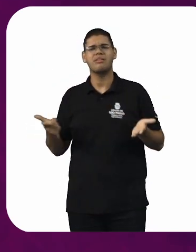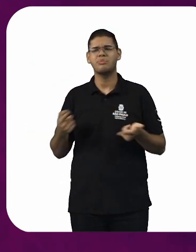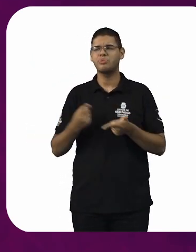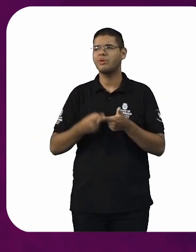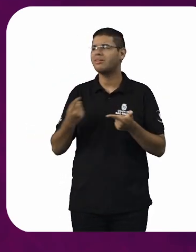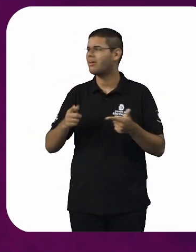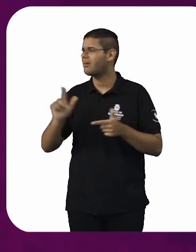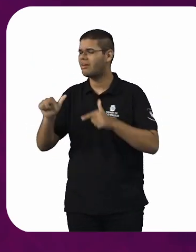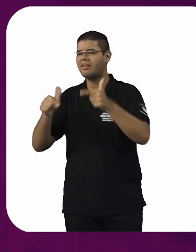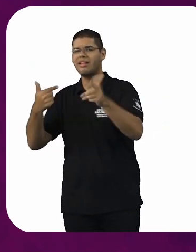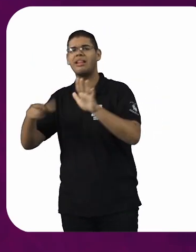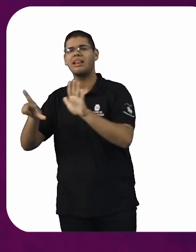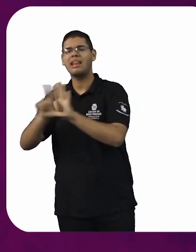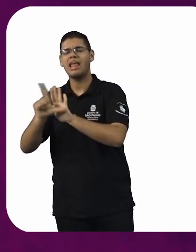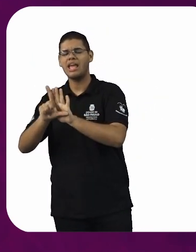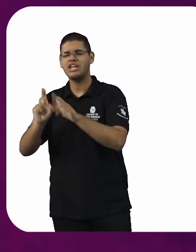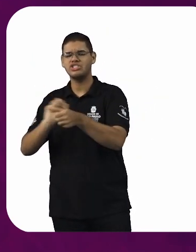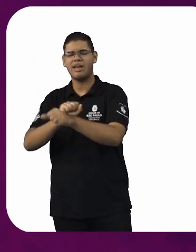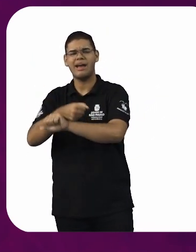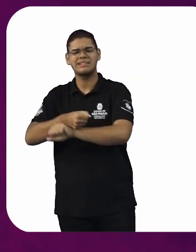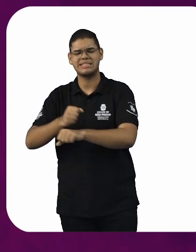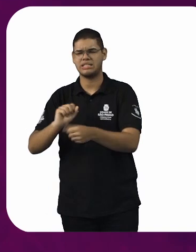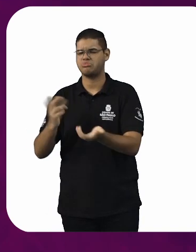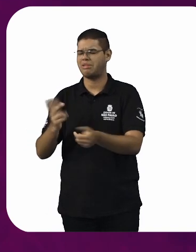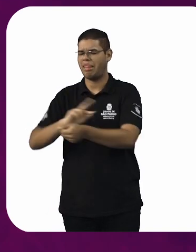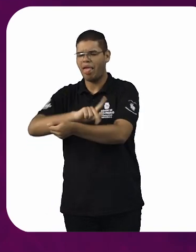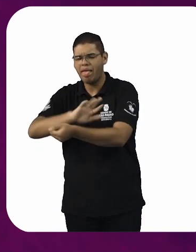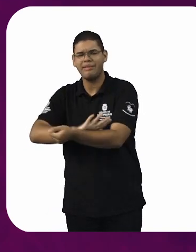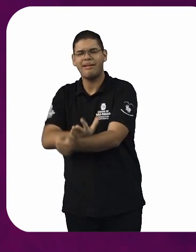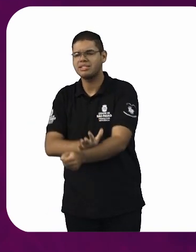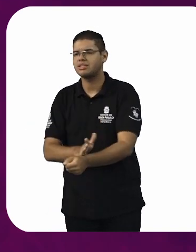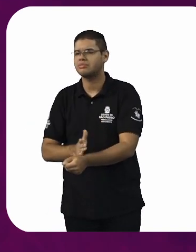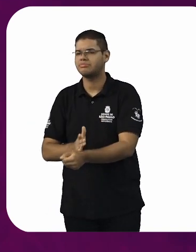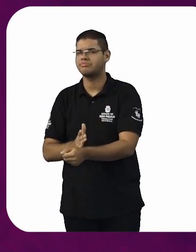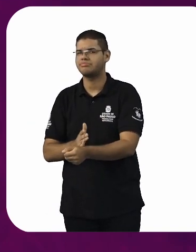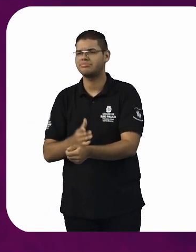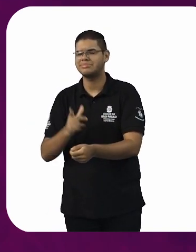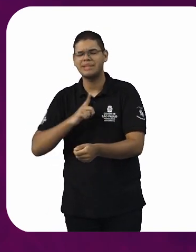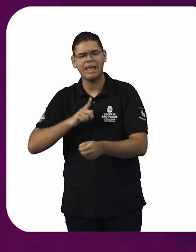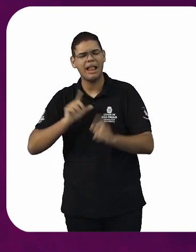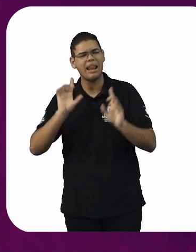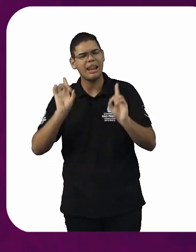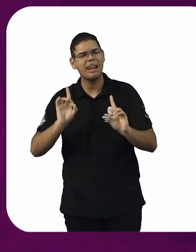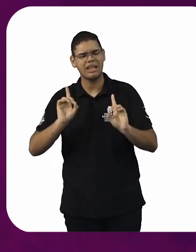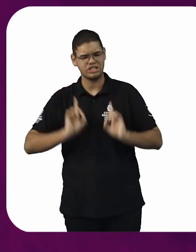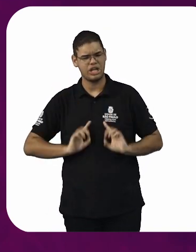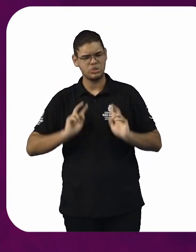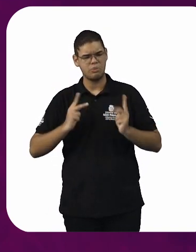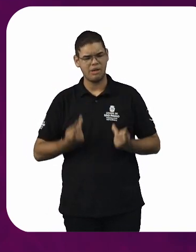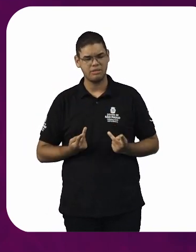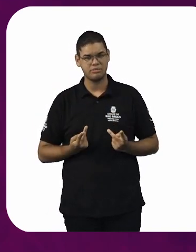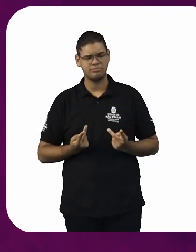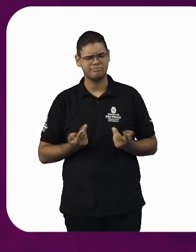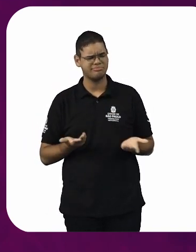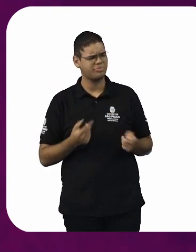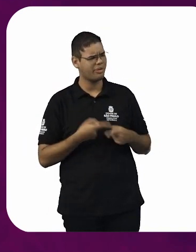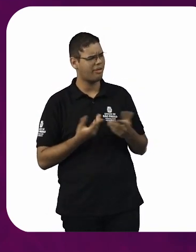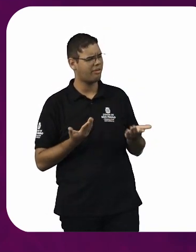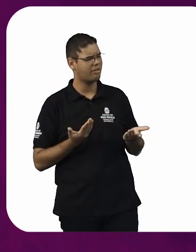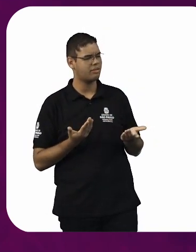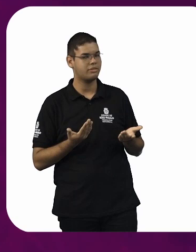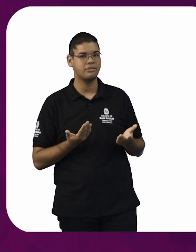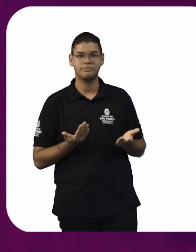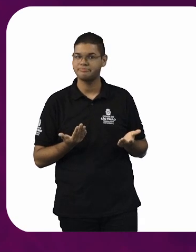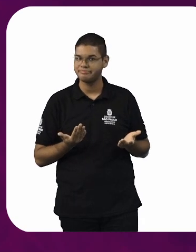de direitos humanos, nós temos direitos universais. Mas a gente precisa entender que essa desigualdade de raça, que foi transformada